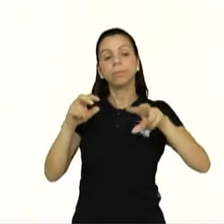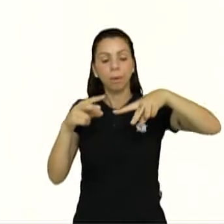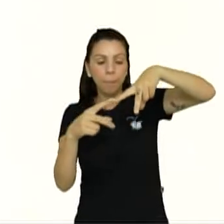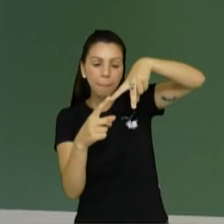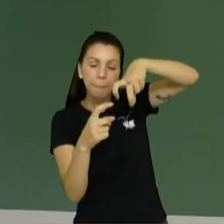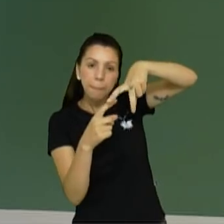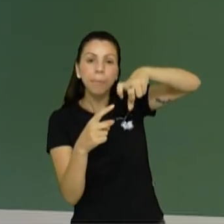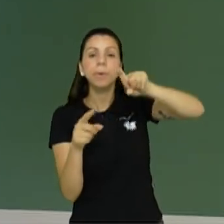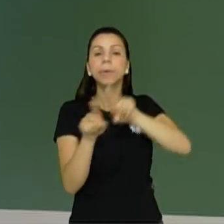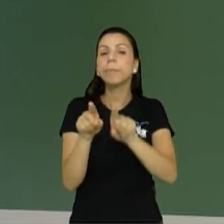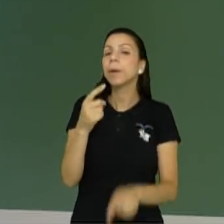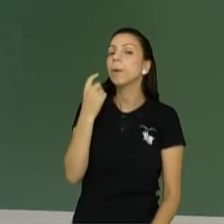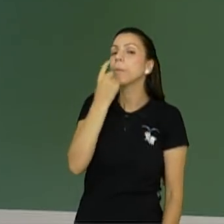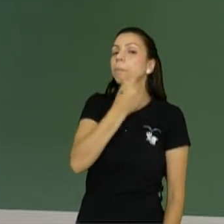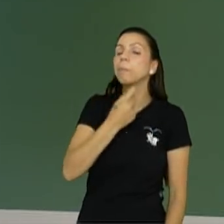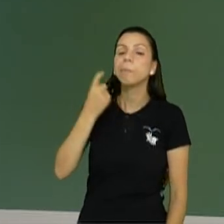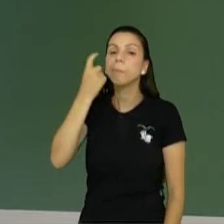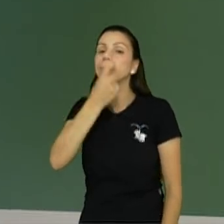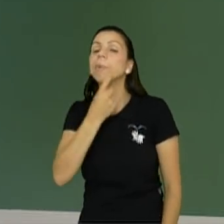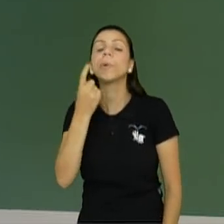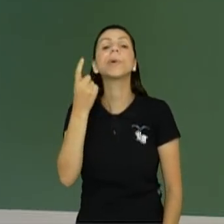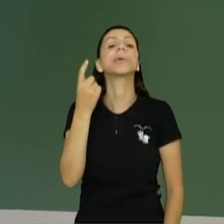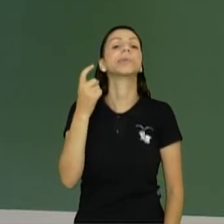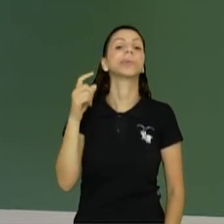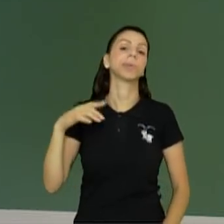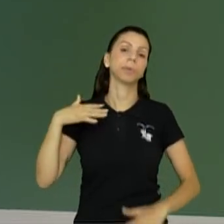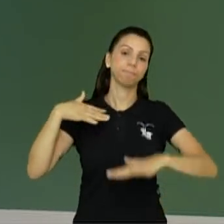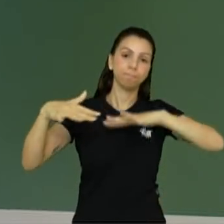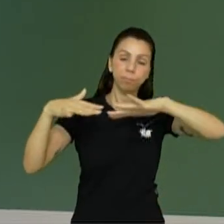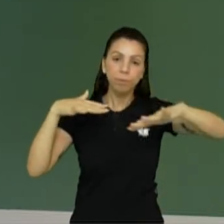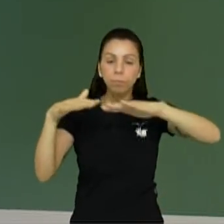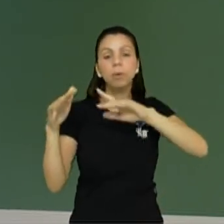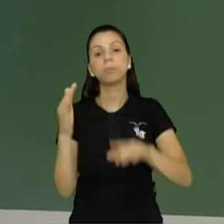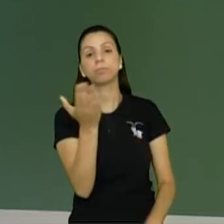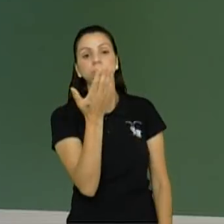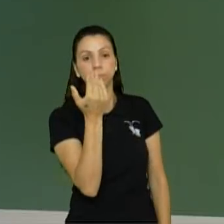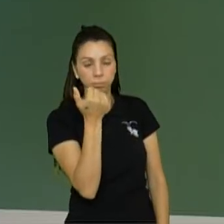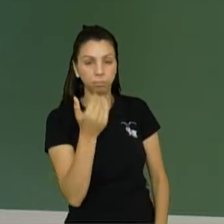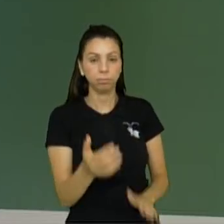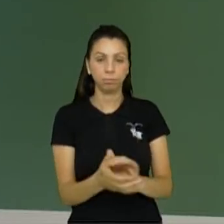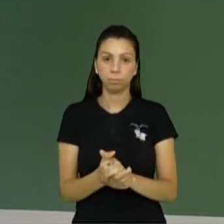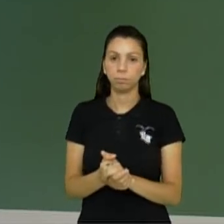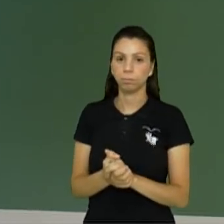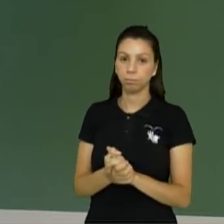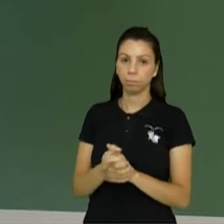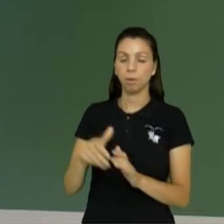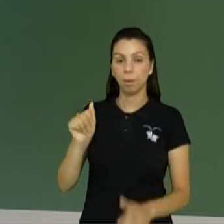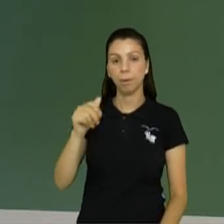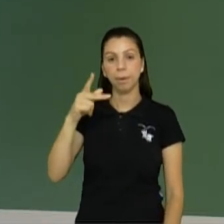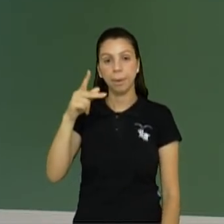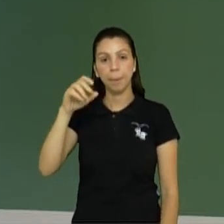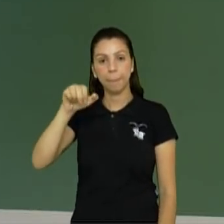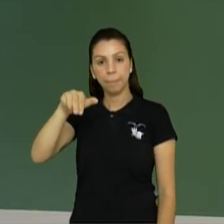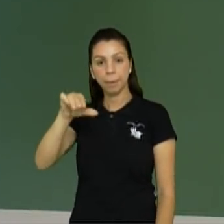aquela questão da boca, que eles vão usar para poder se mover e para se alimentar. Apêndices articulados, não